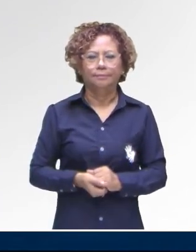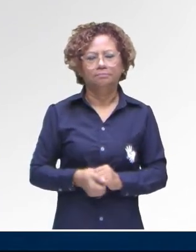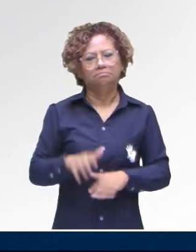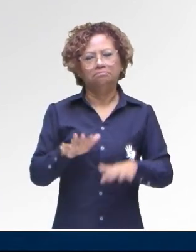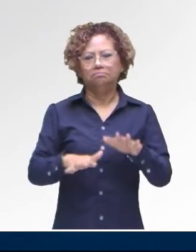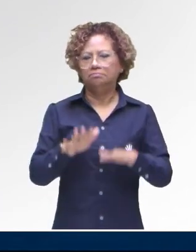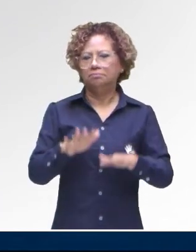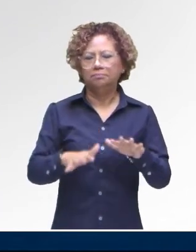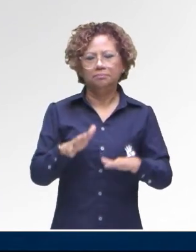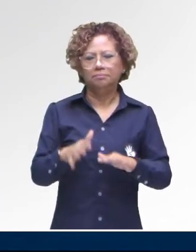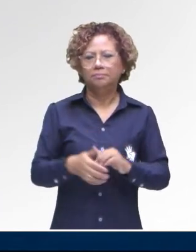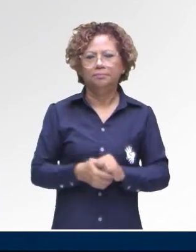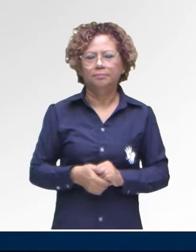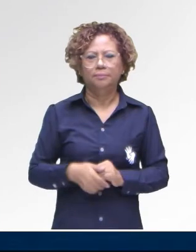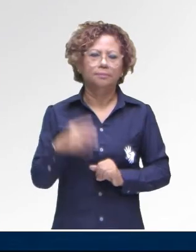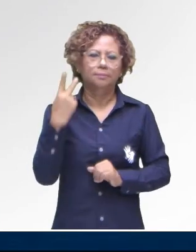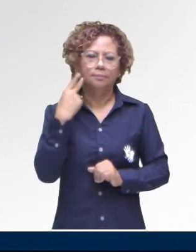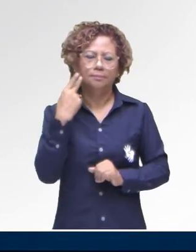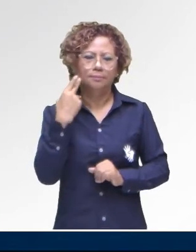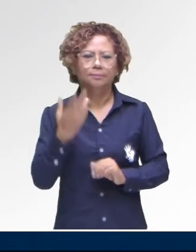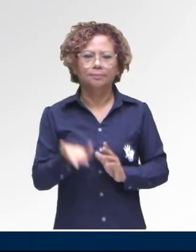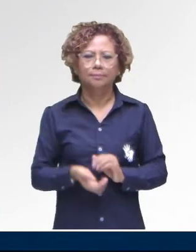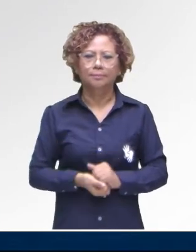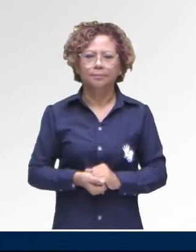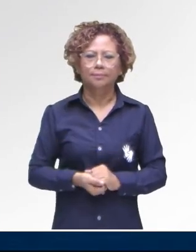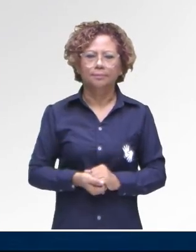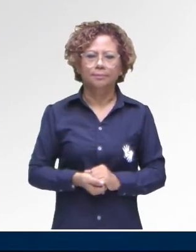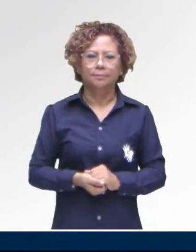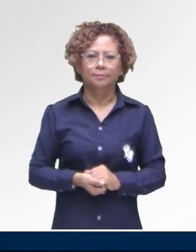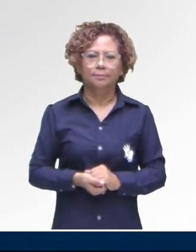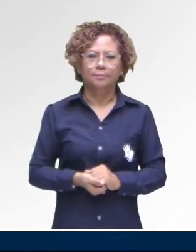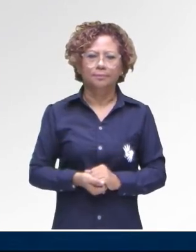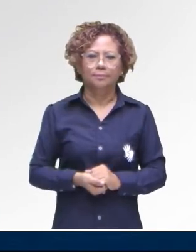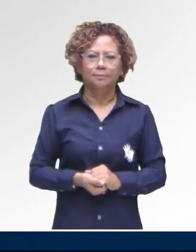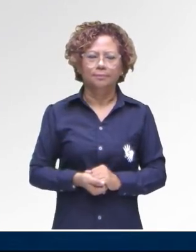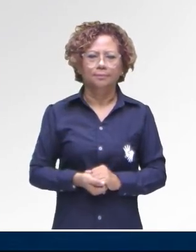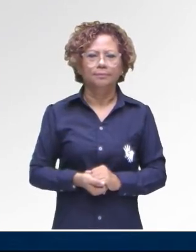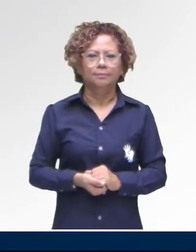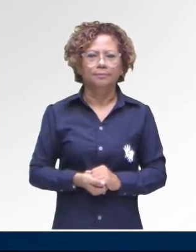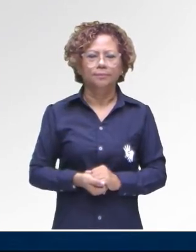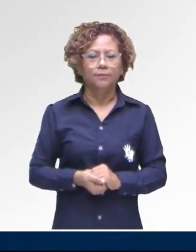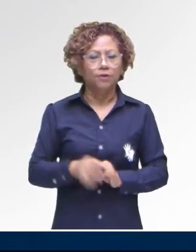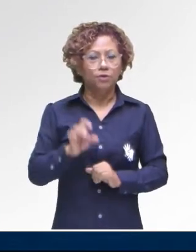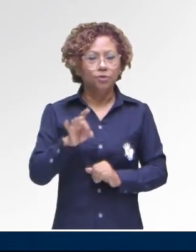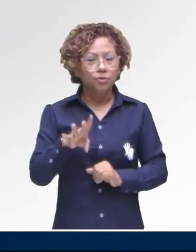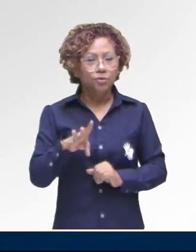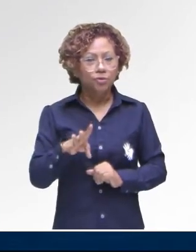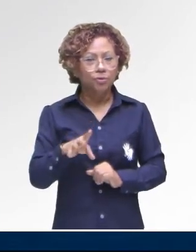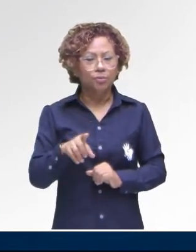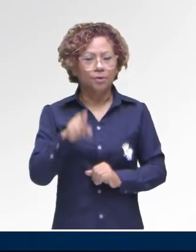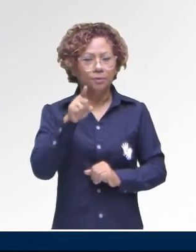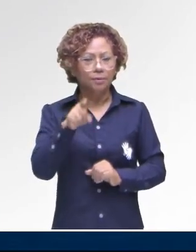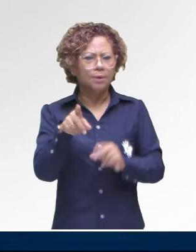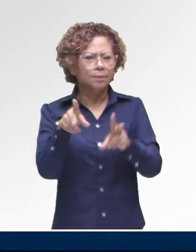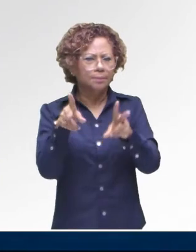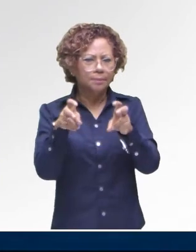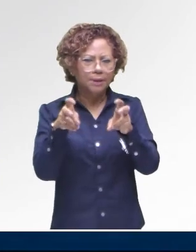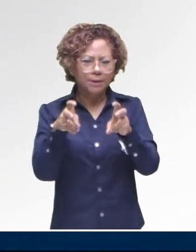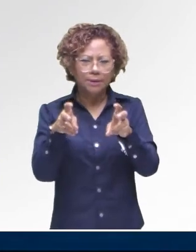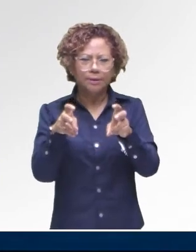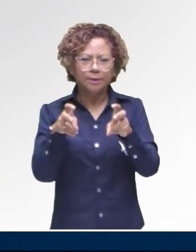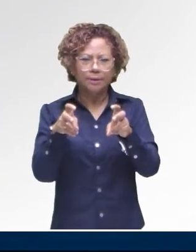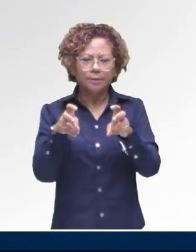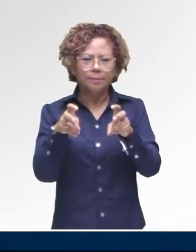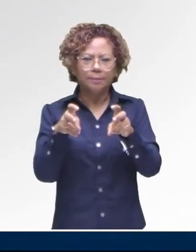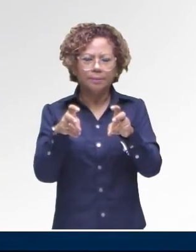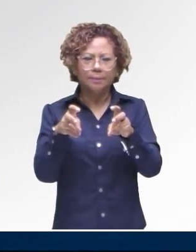ponto, né? Um tamanho, outro de outro, né? De forma só para deixar mais explícita ali. Mas